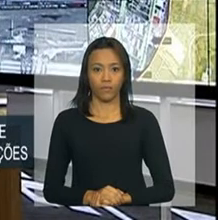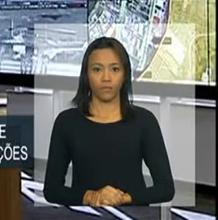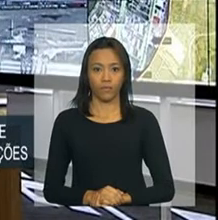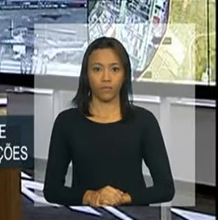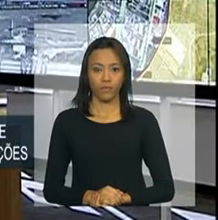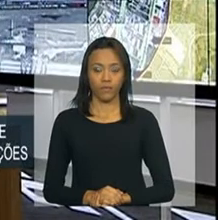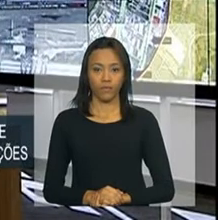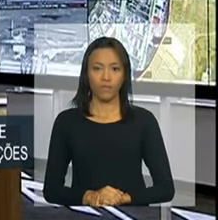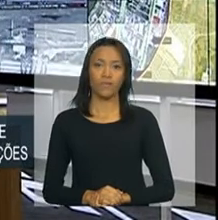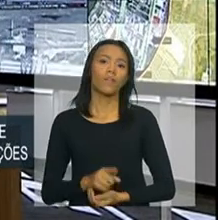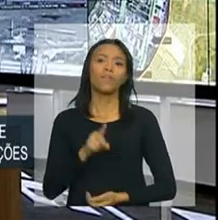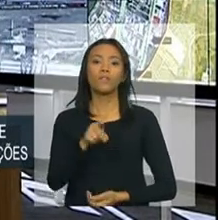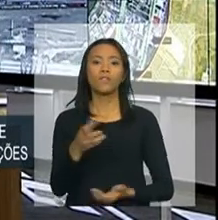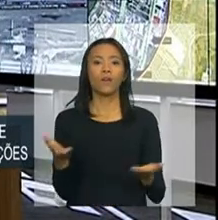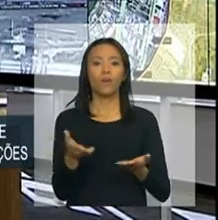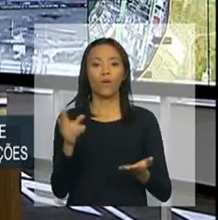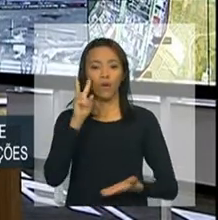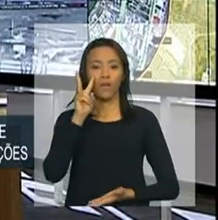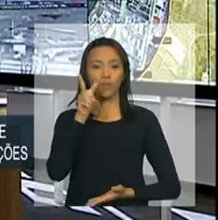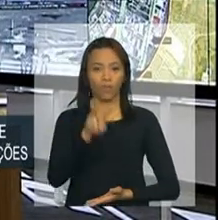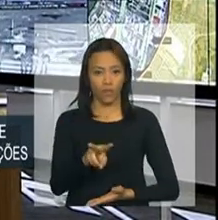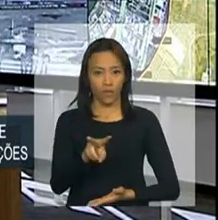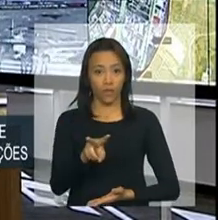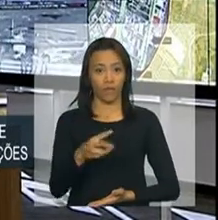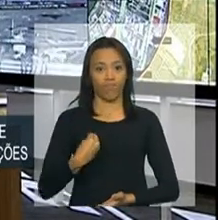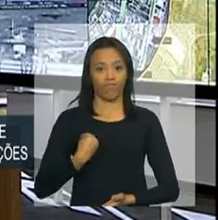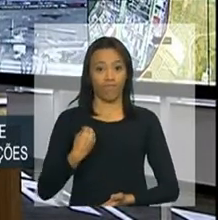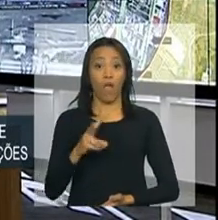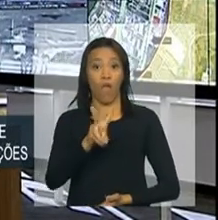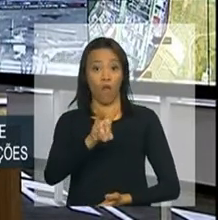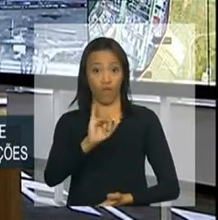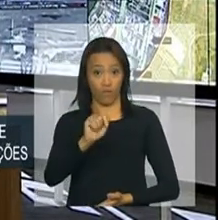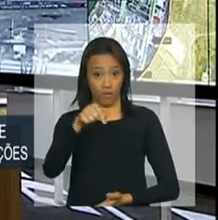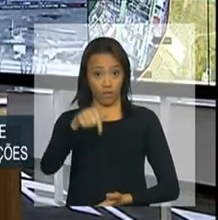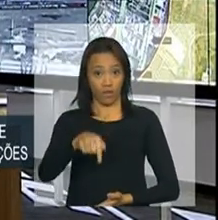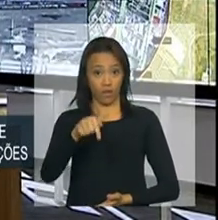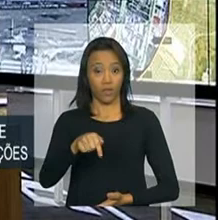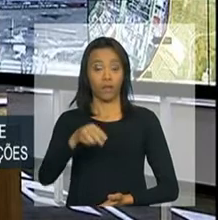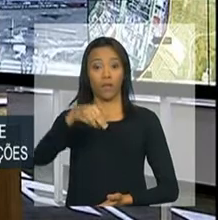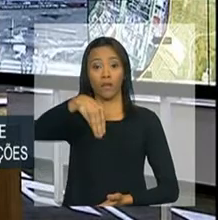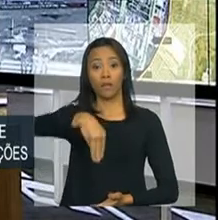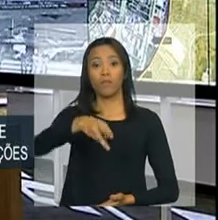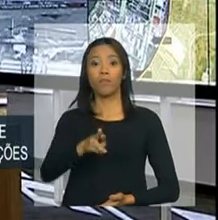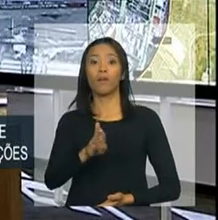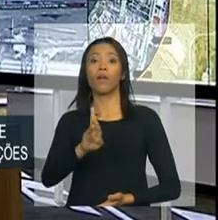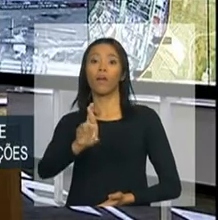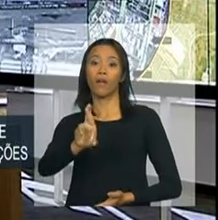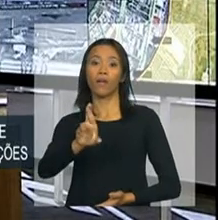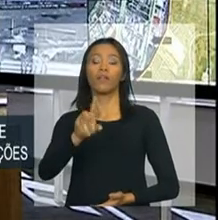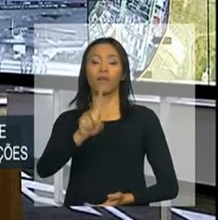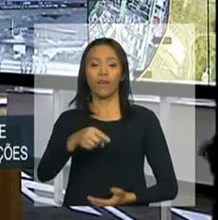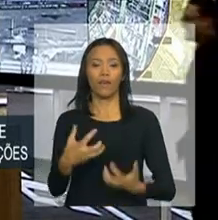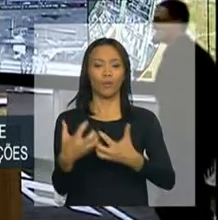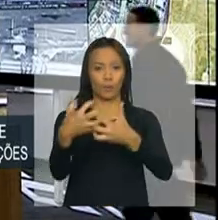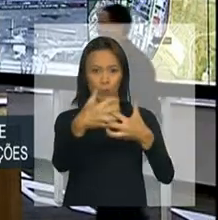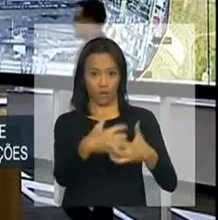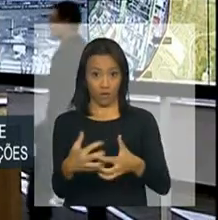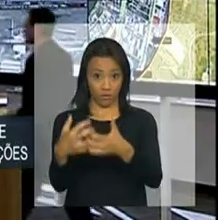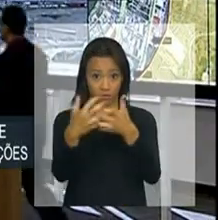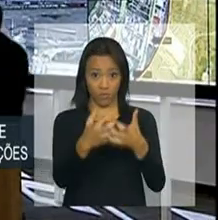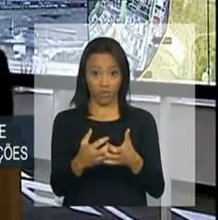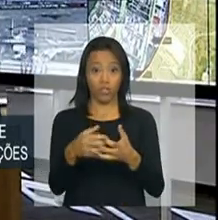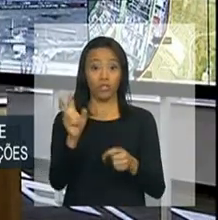você vê imagens ao vivo da TV NBR do centro móvel de